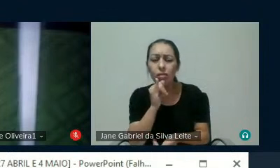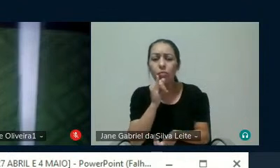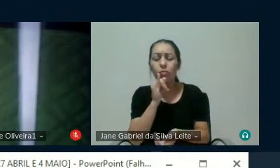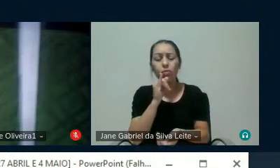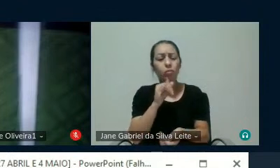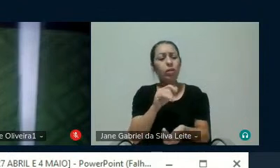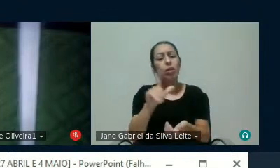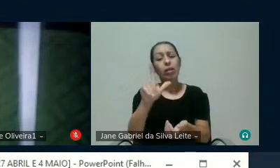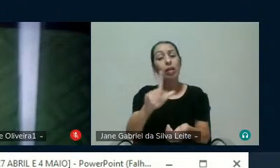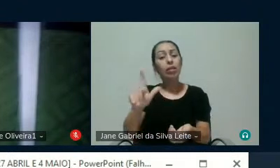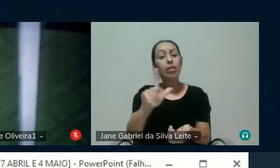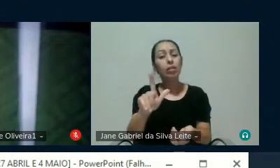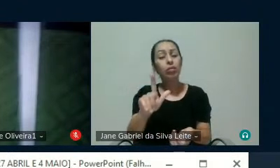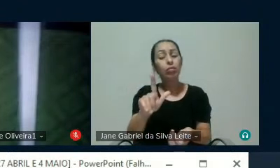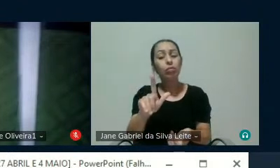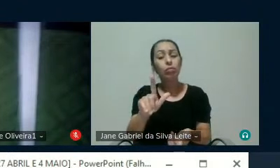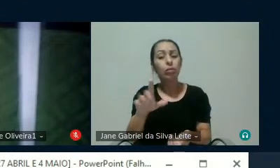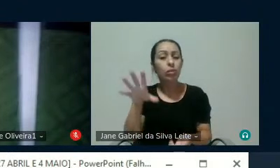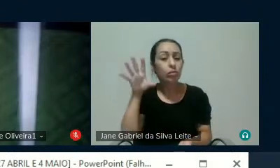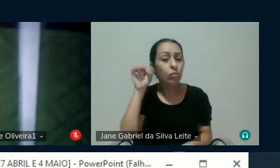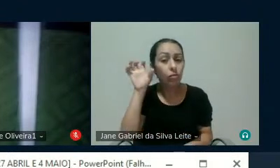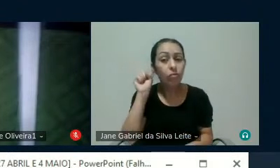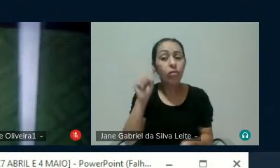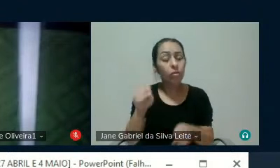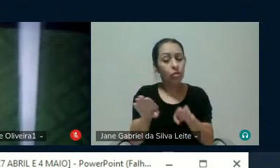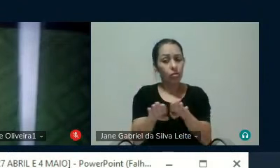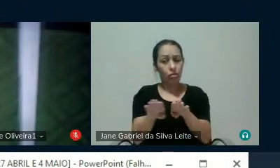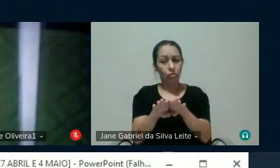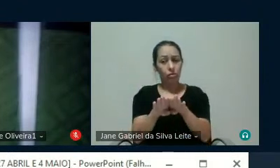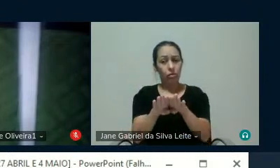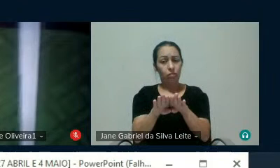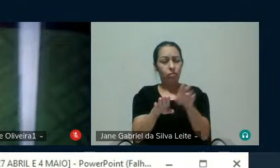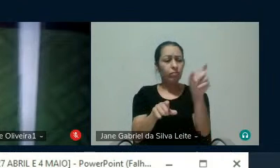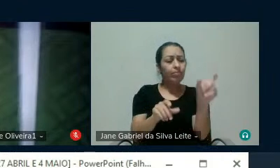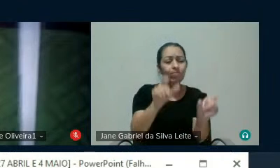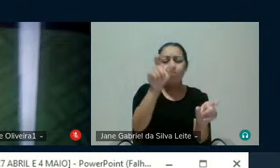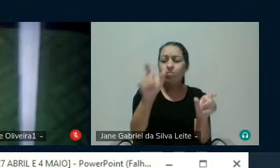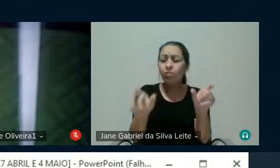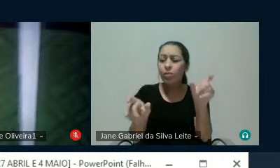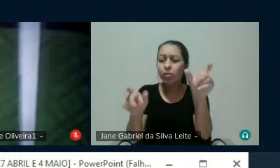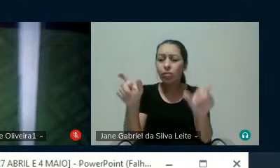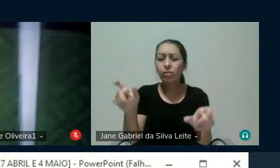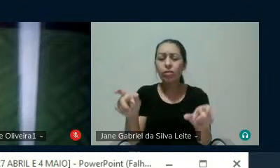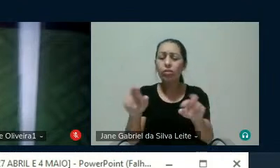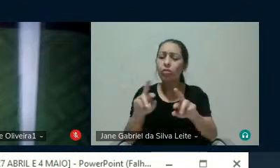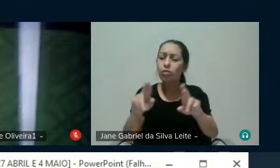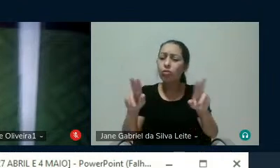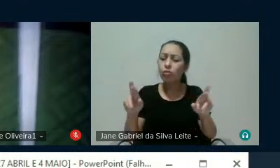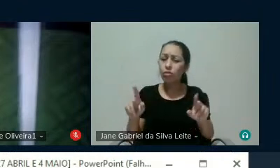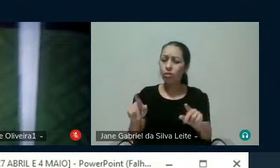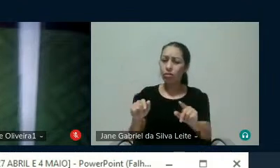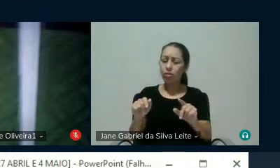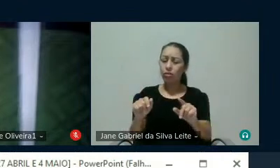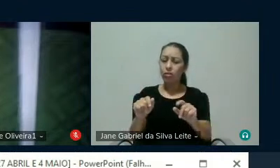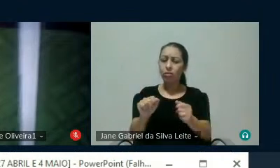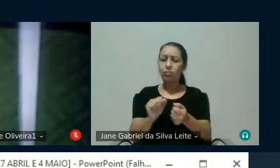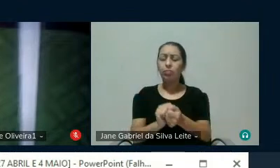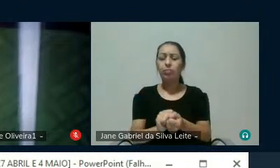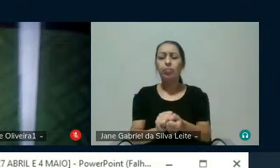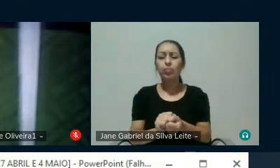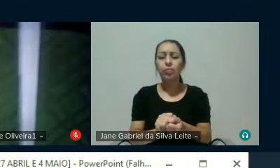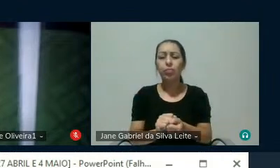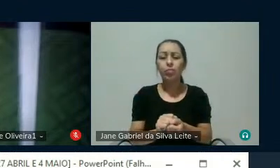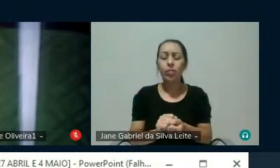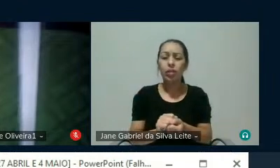Ela é inspirada nos personagens, claro que com a inserção de outros aspectos, né, marcas culturais, mas